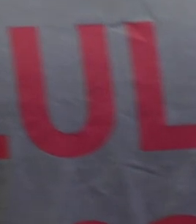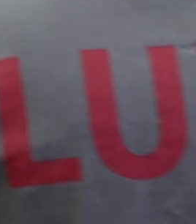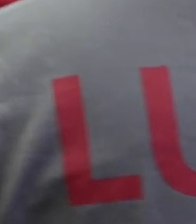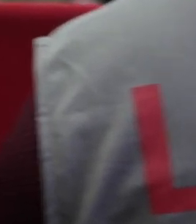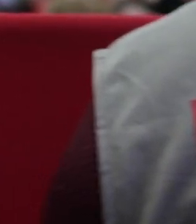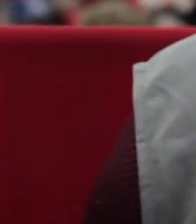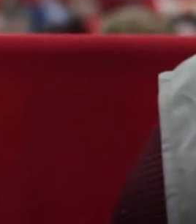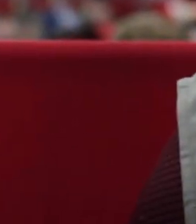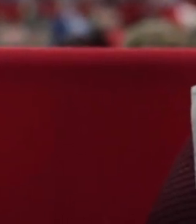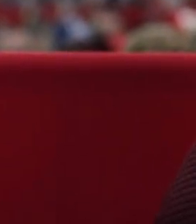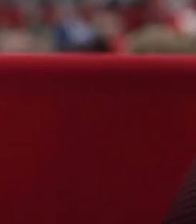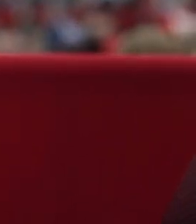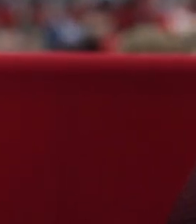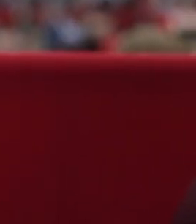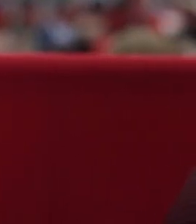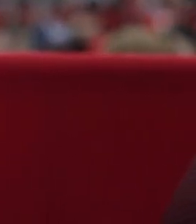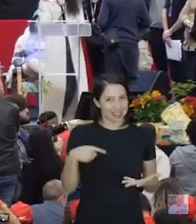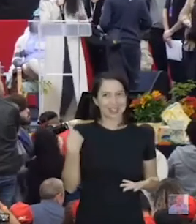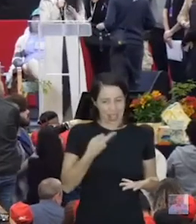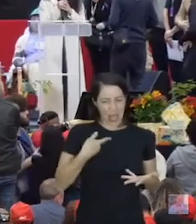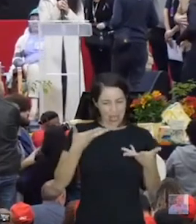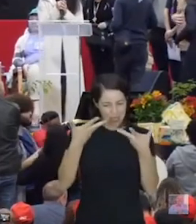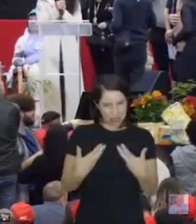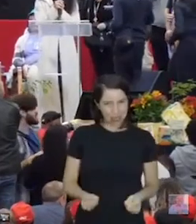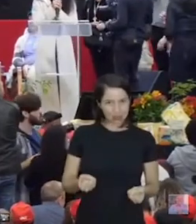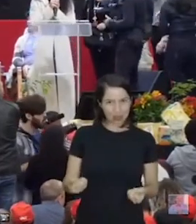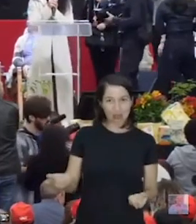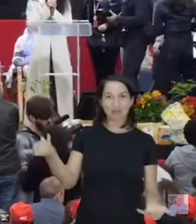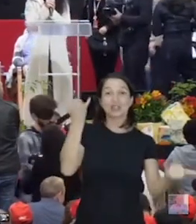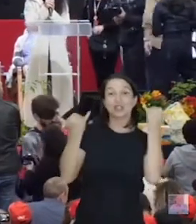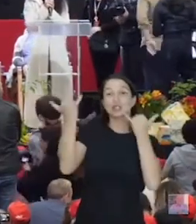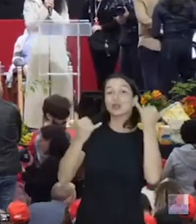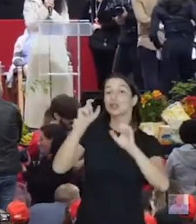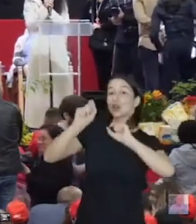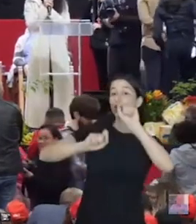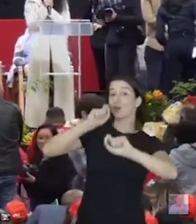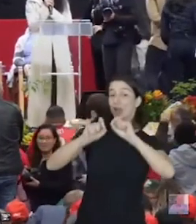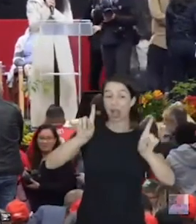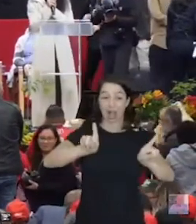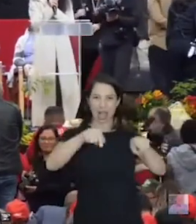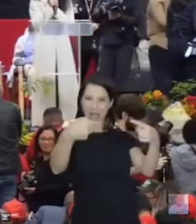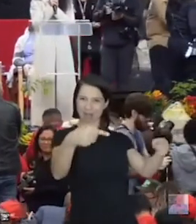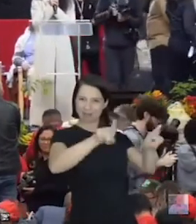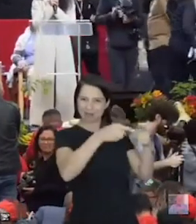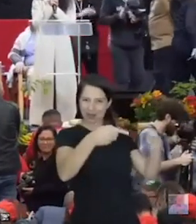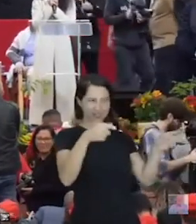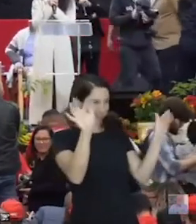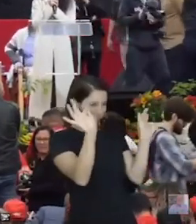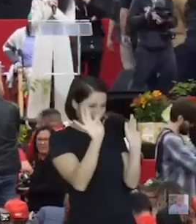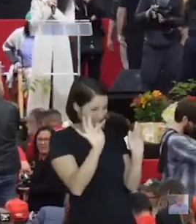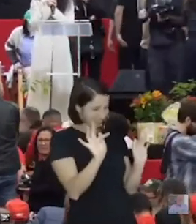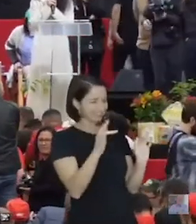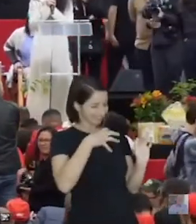Vai ouvir o coro Sem Medo de Ser Feliz, composto por artistas populares, pela Cooperativa Paulista de Teatro e integrantes